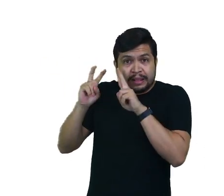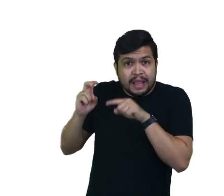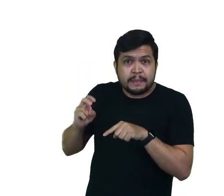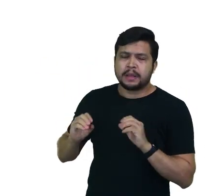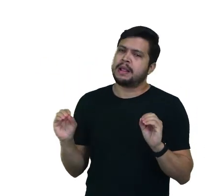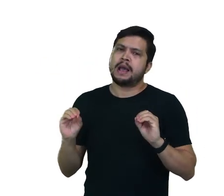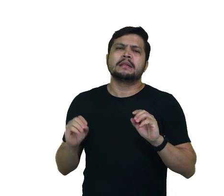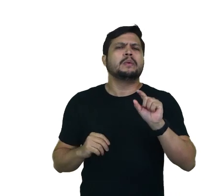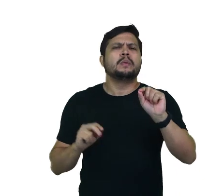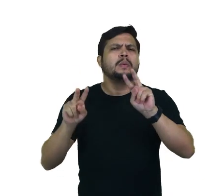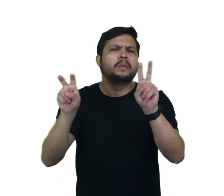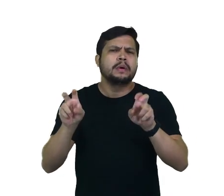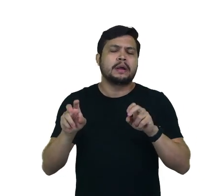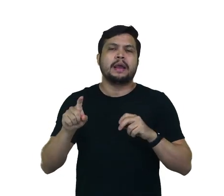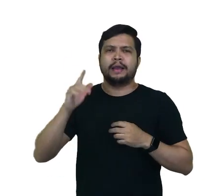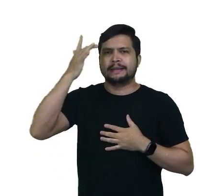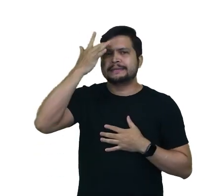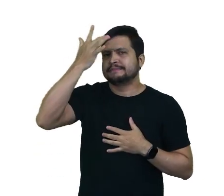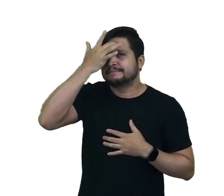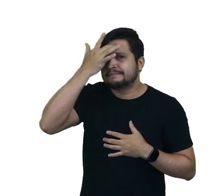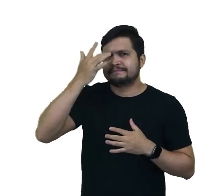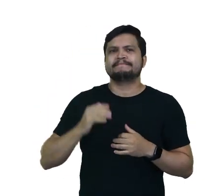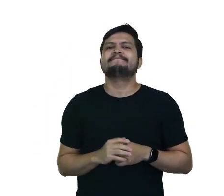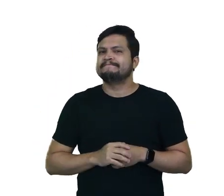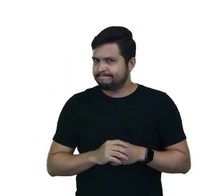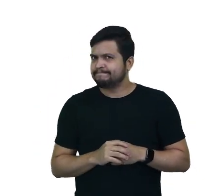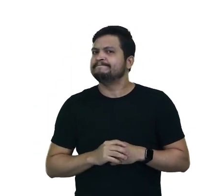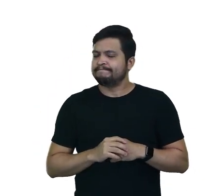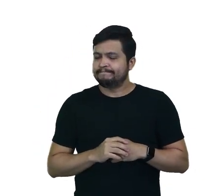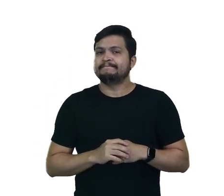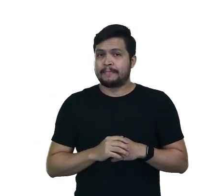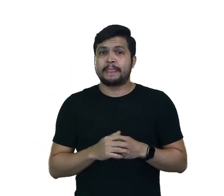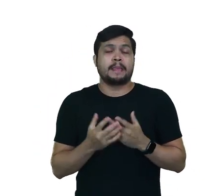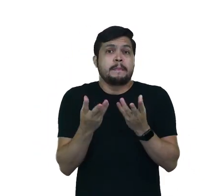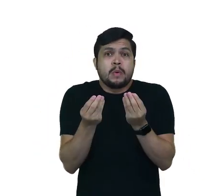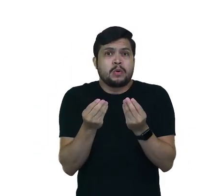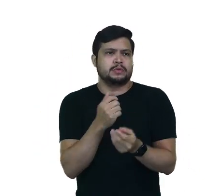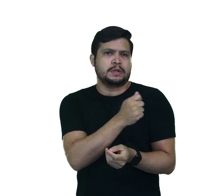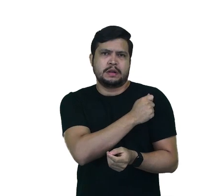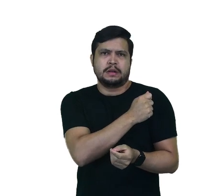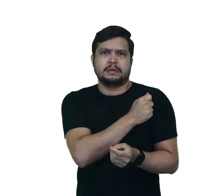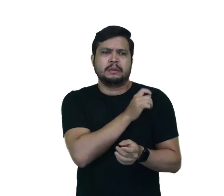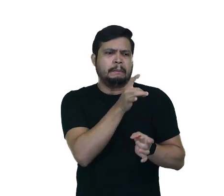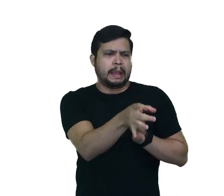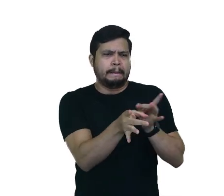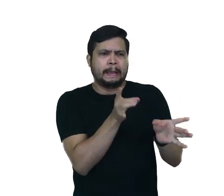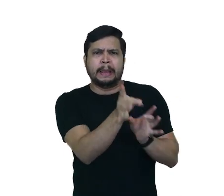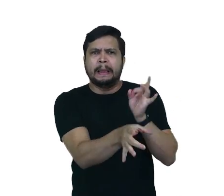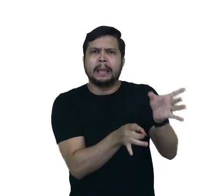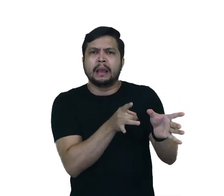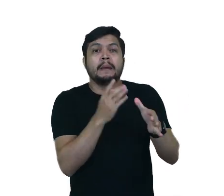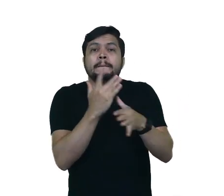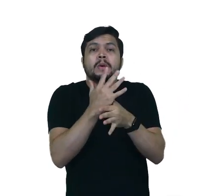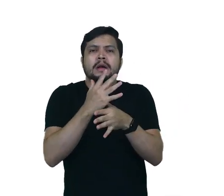Saúde mental, que é algo que virou muito comum. A gente tem um índice de desistência de muitos